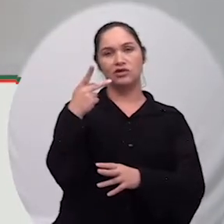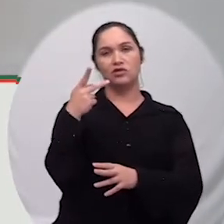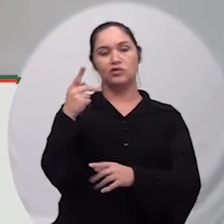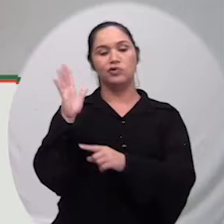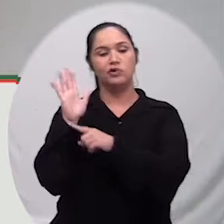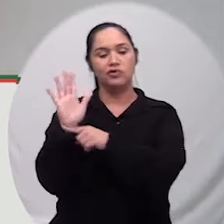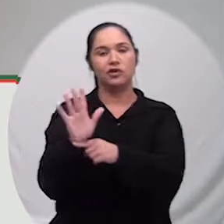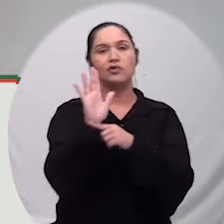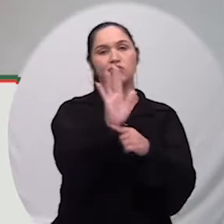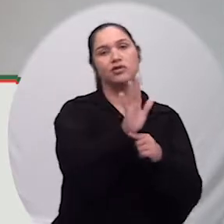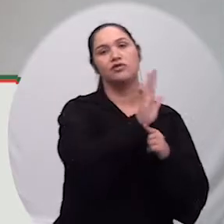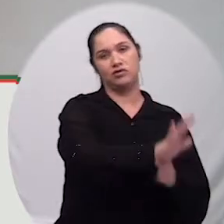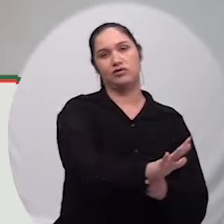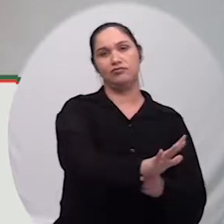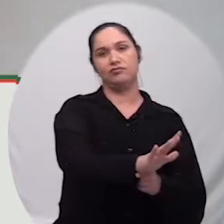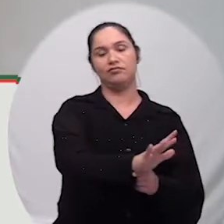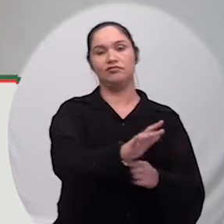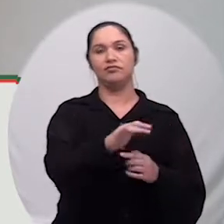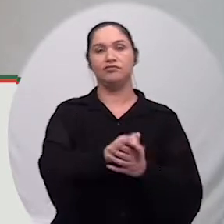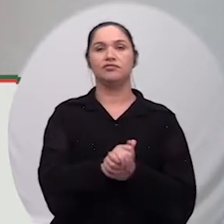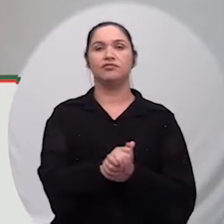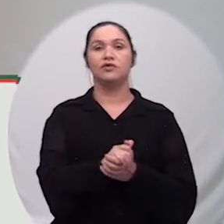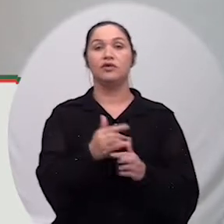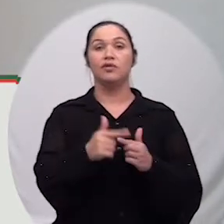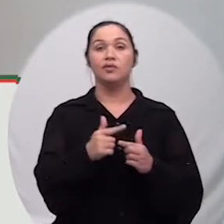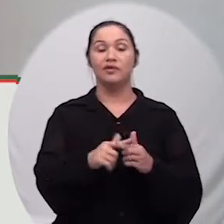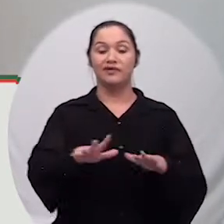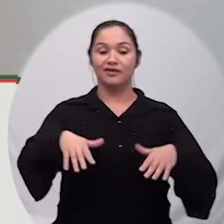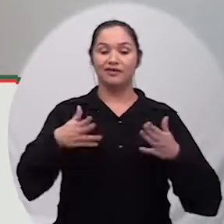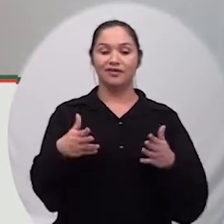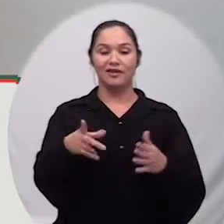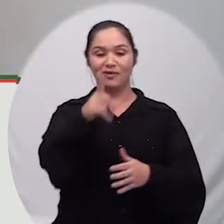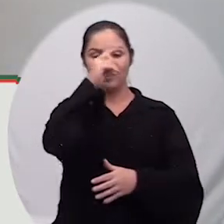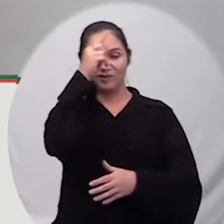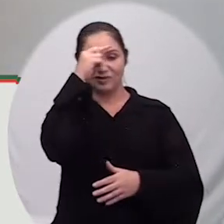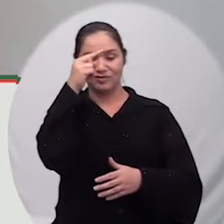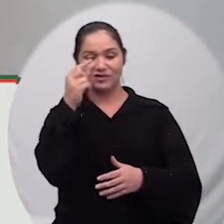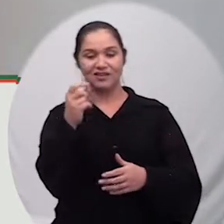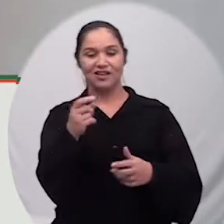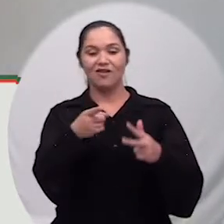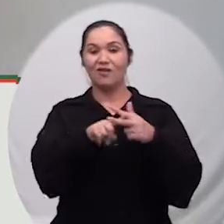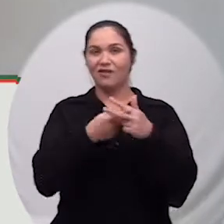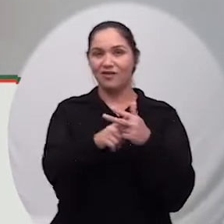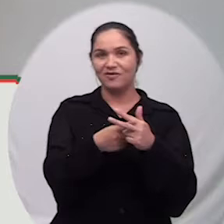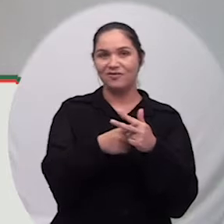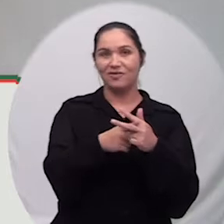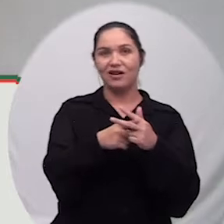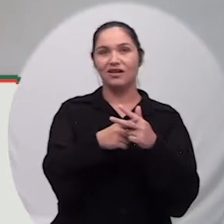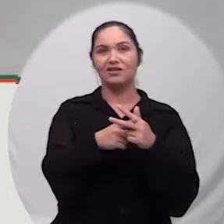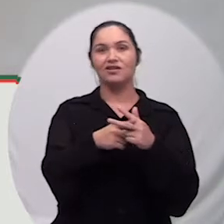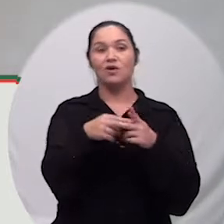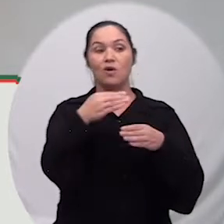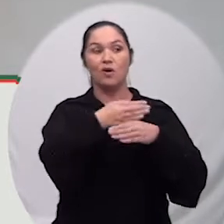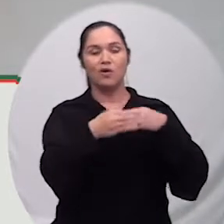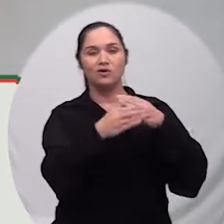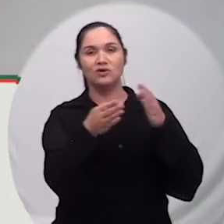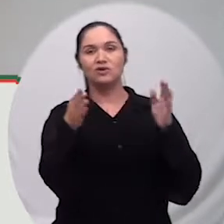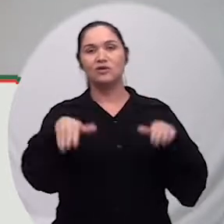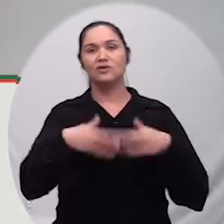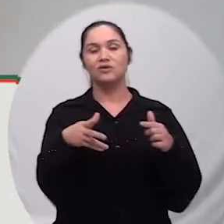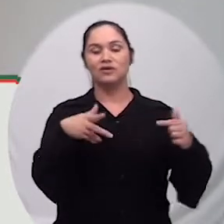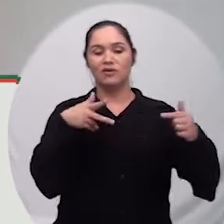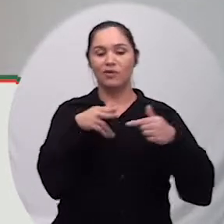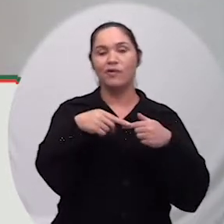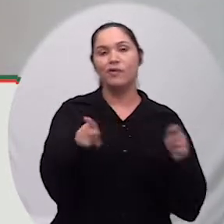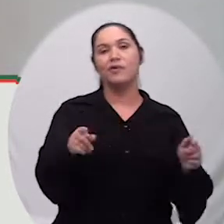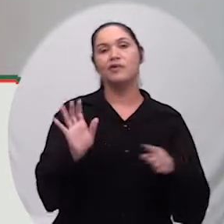indiretamente tiveram alguma contribuição para que essa obra pudesse ser inaugurada, beneficiando a vida de cada mãe, de cada filho e de cada família.